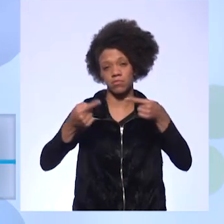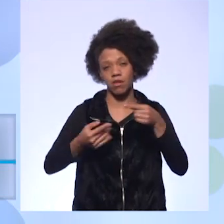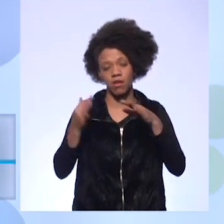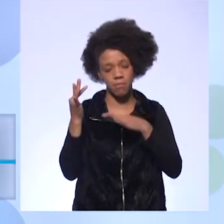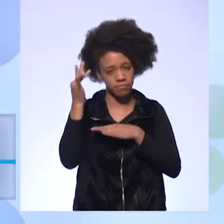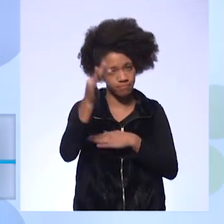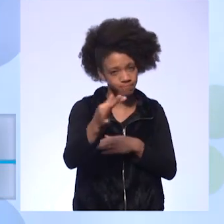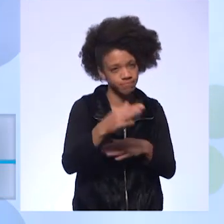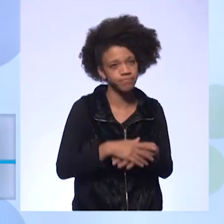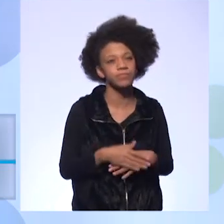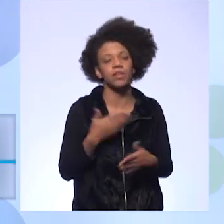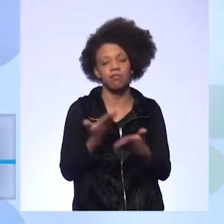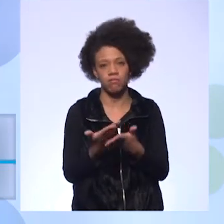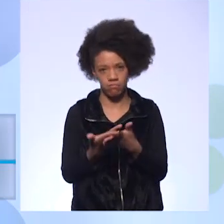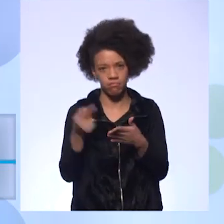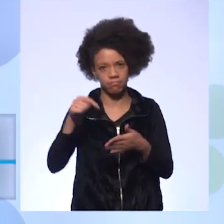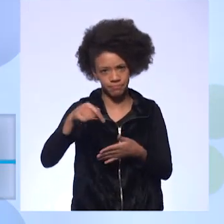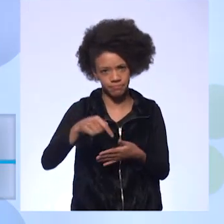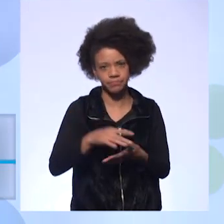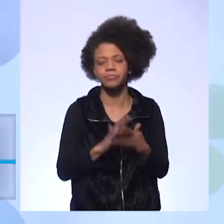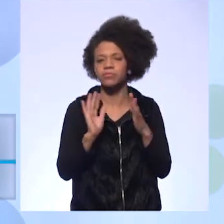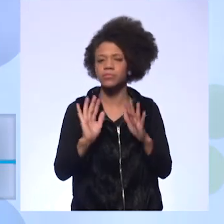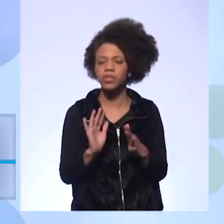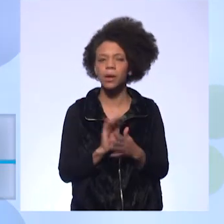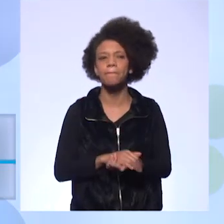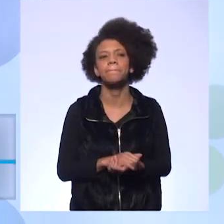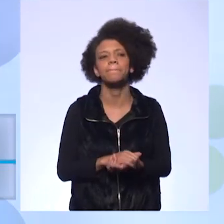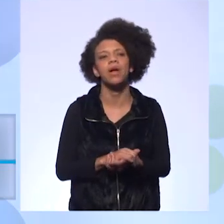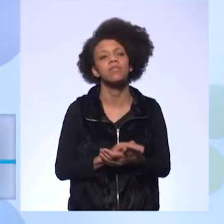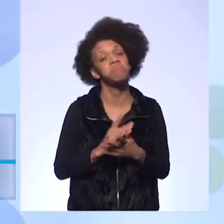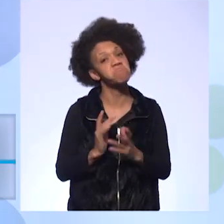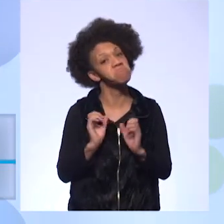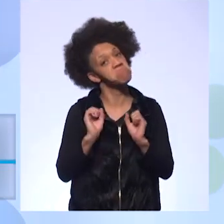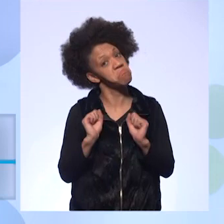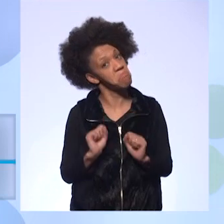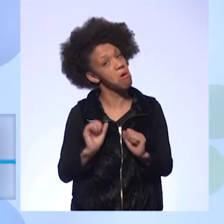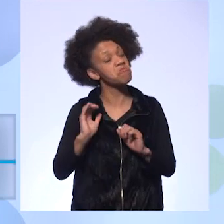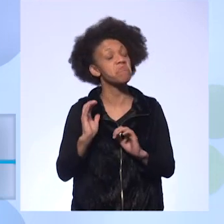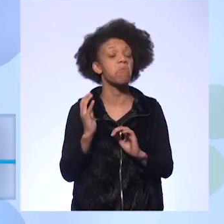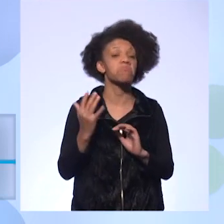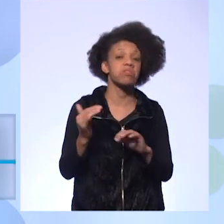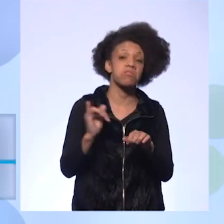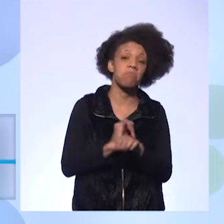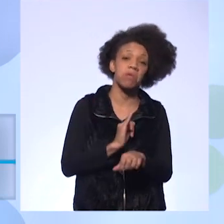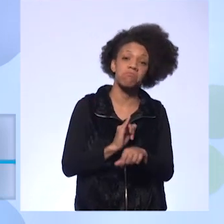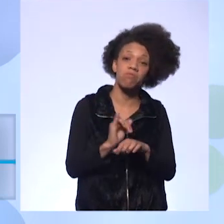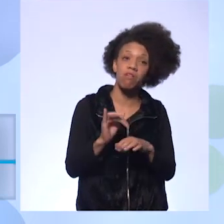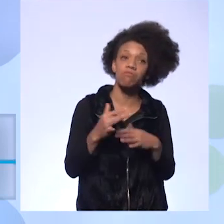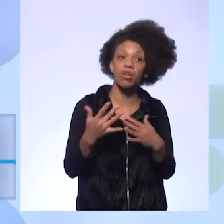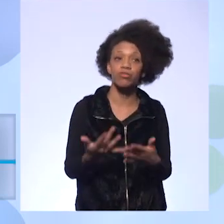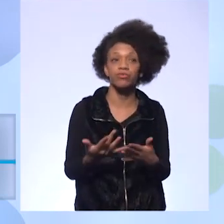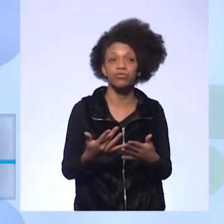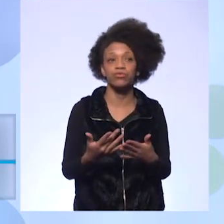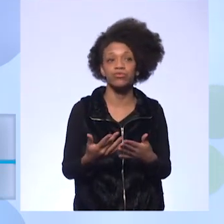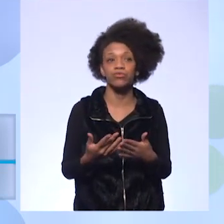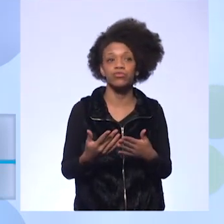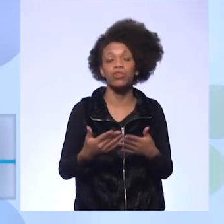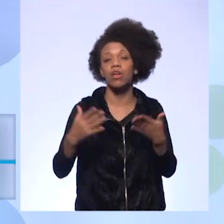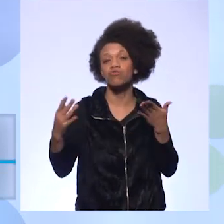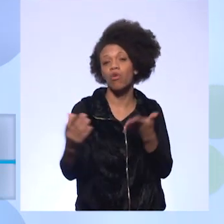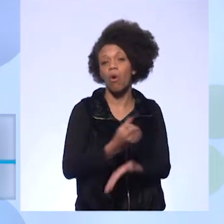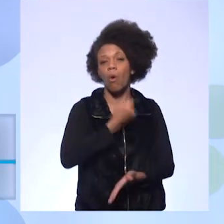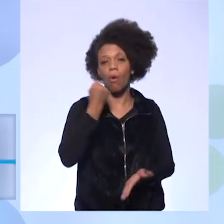frente ainda nessa aula, mas é uma forma possível, uma possibilidade, né, de alguém chegar ao poder por meio